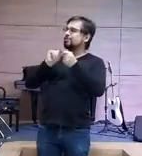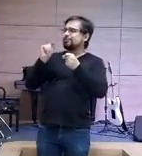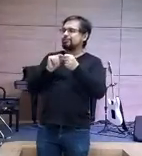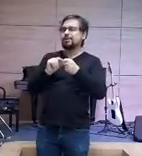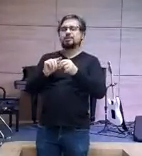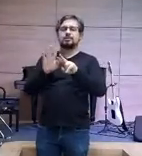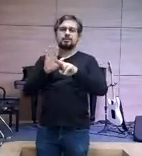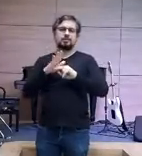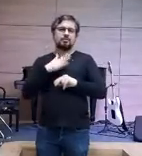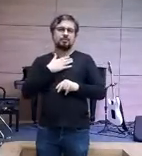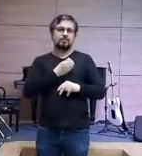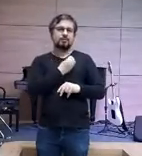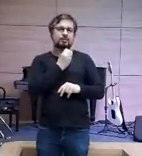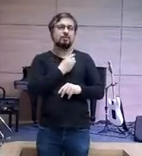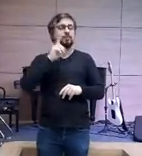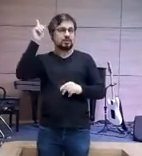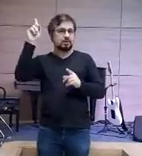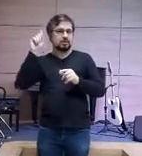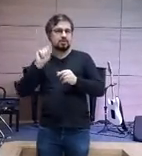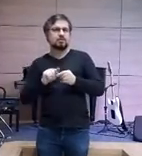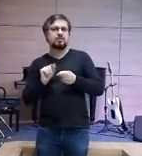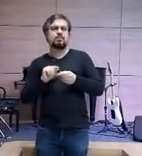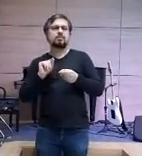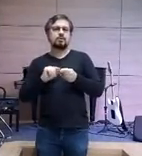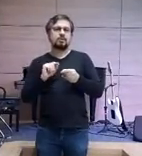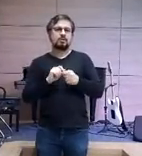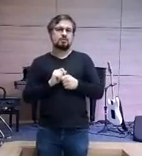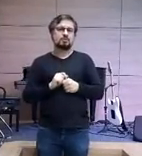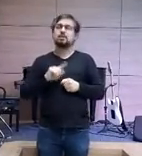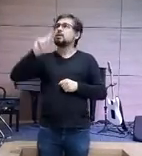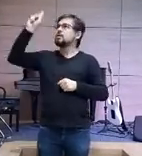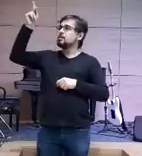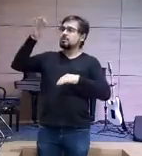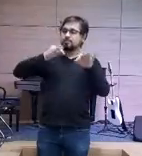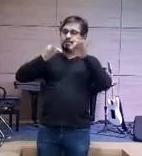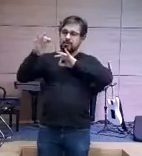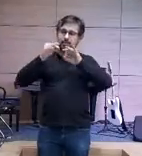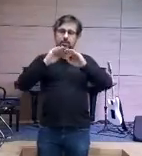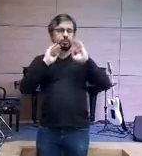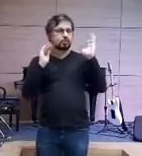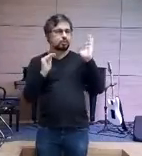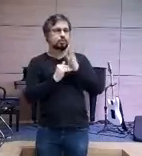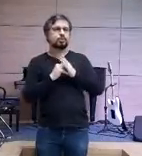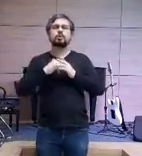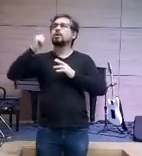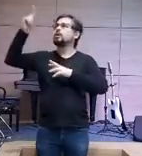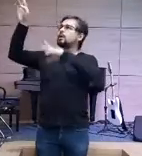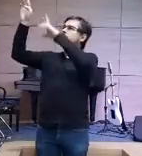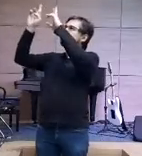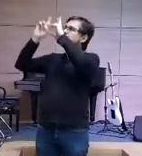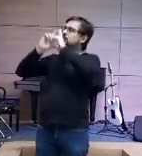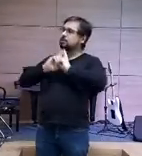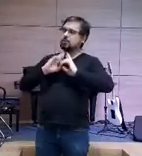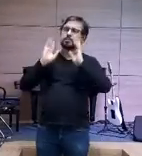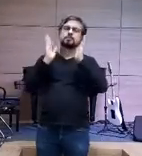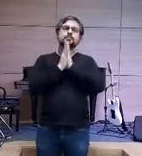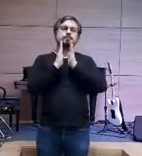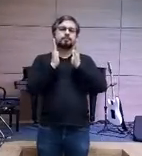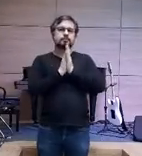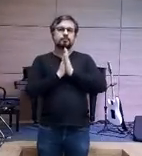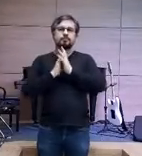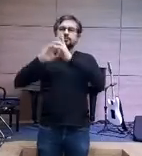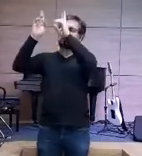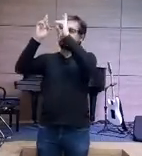vida e foi Deus que te deu foi Deus que providenciou Ele respondeu a sua oração Ele